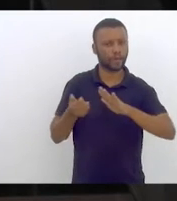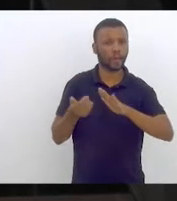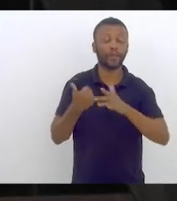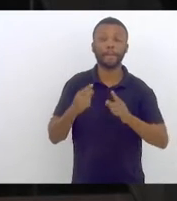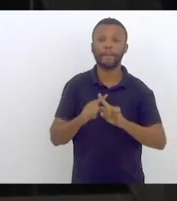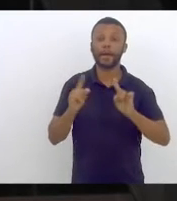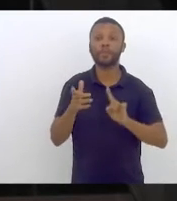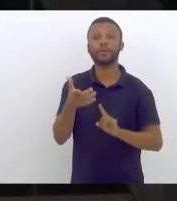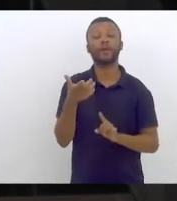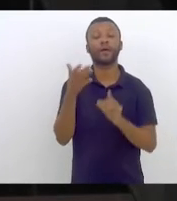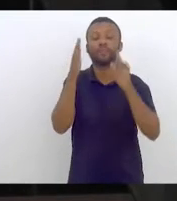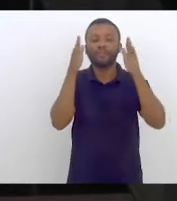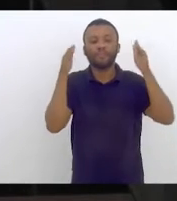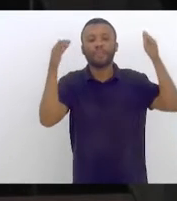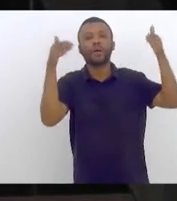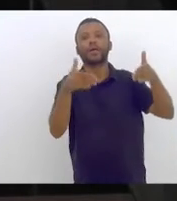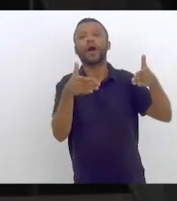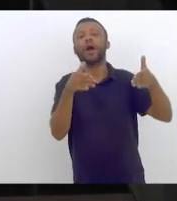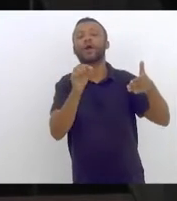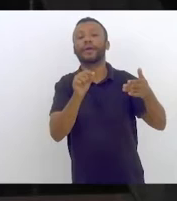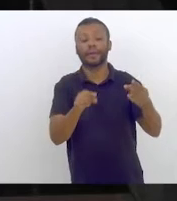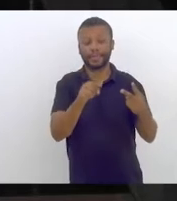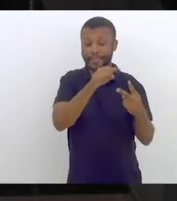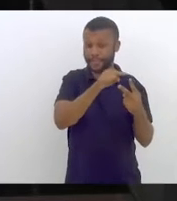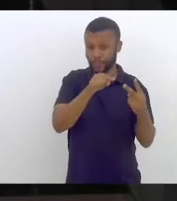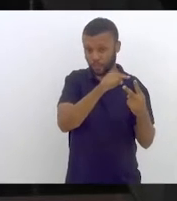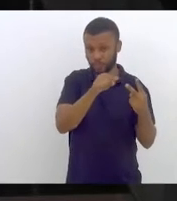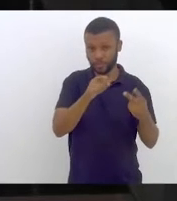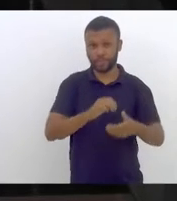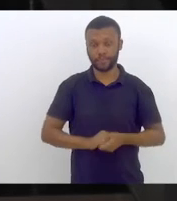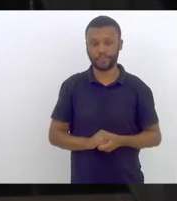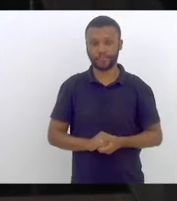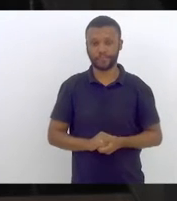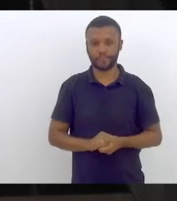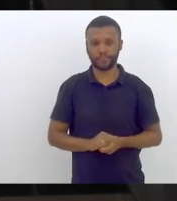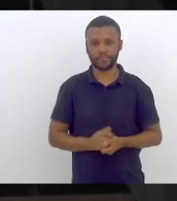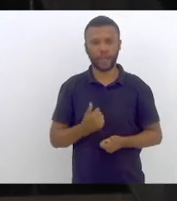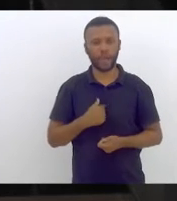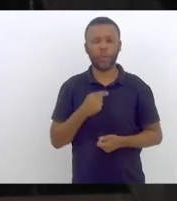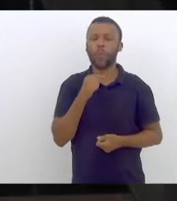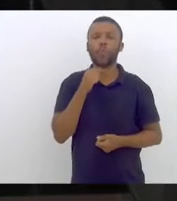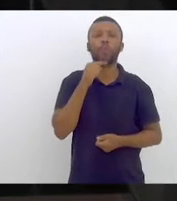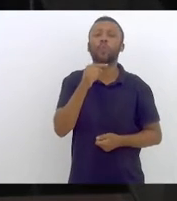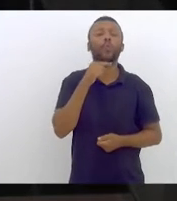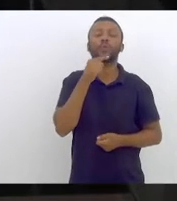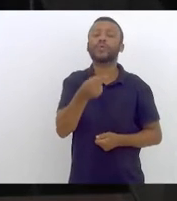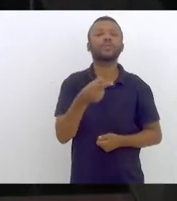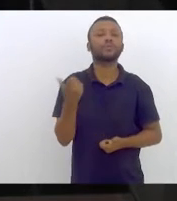me centrar em duas, que eu não consigo, deputado Eliomar Coelho,